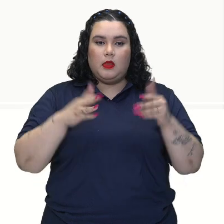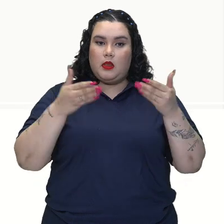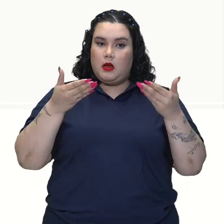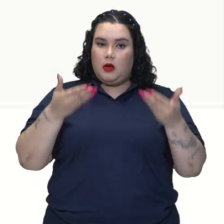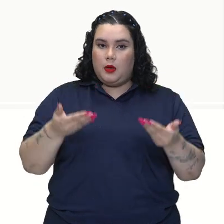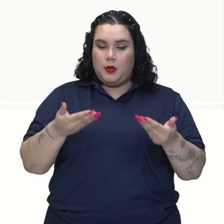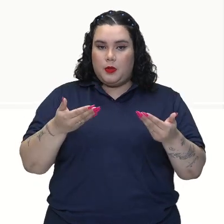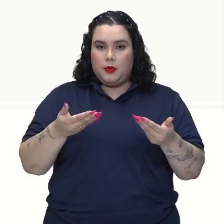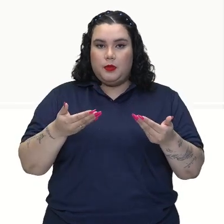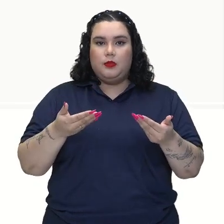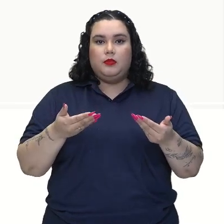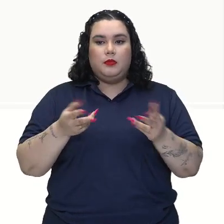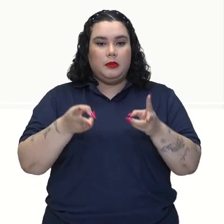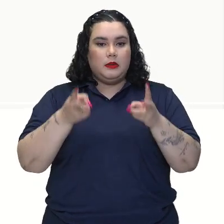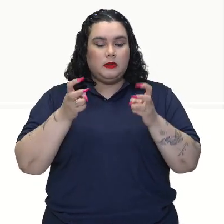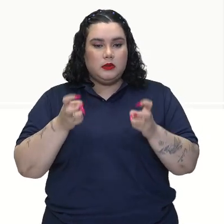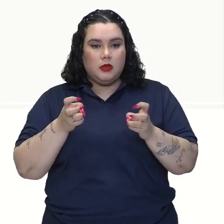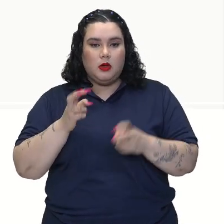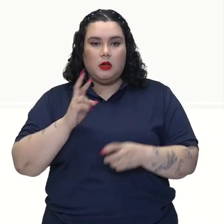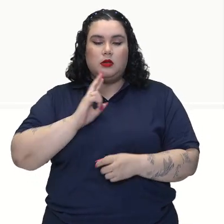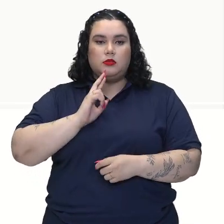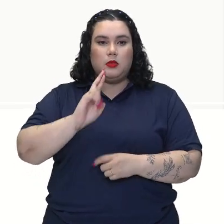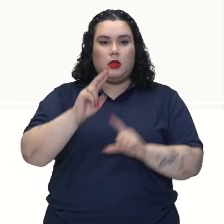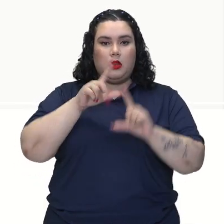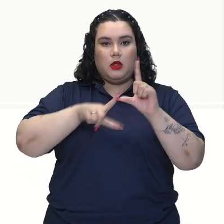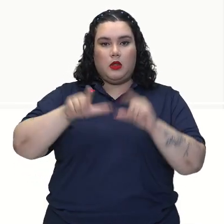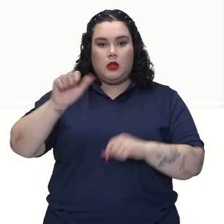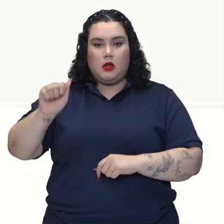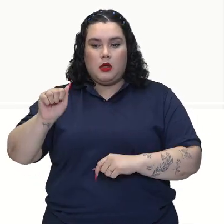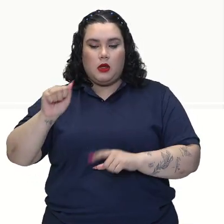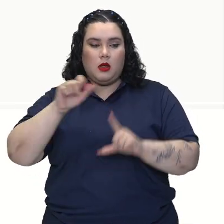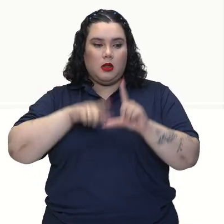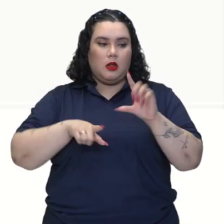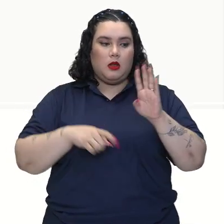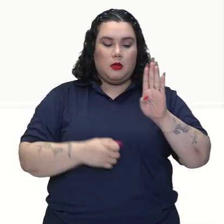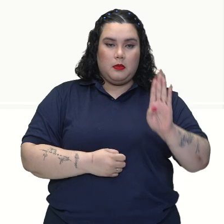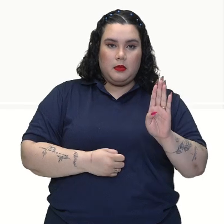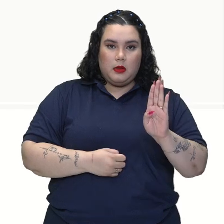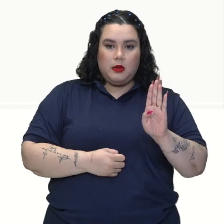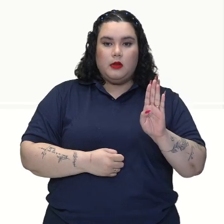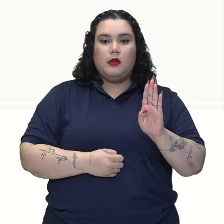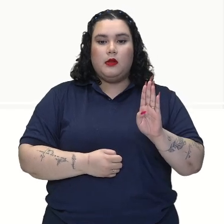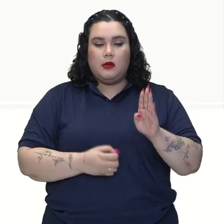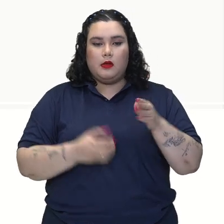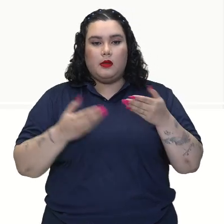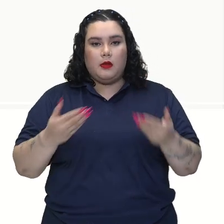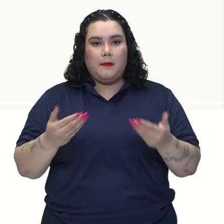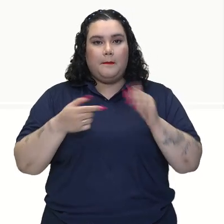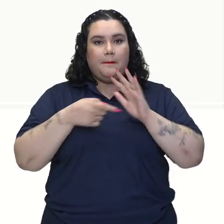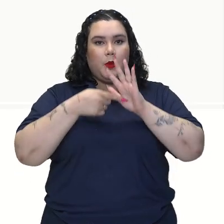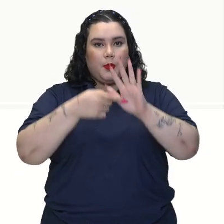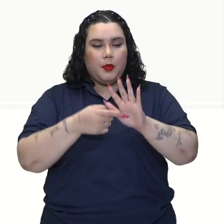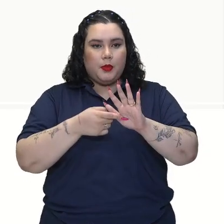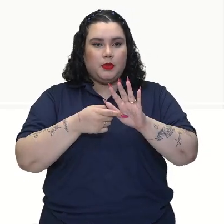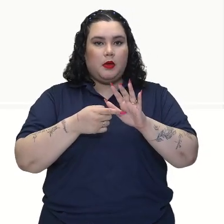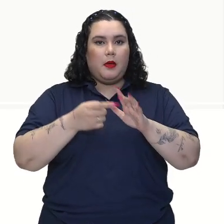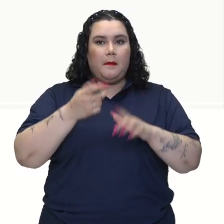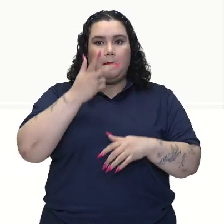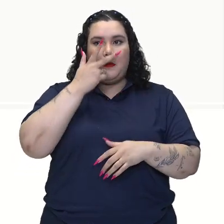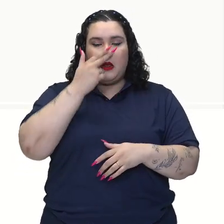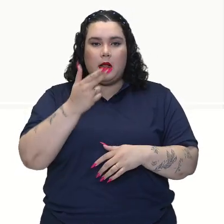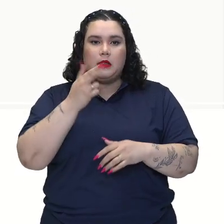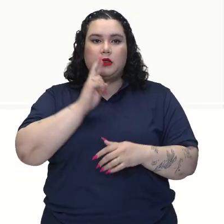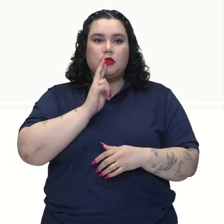logo, a letra A e a letra B, ela nos induz a ter o mesmo